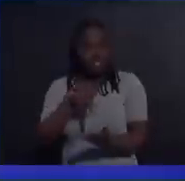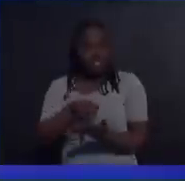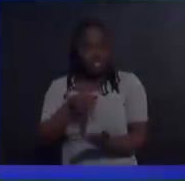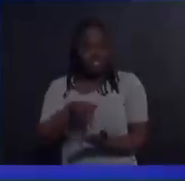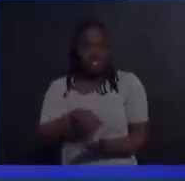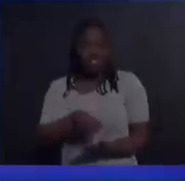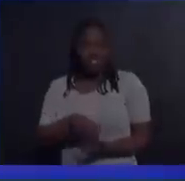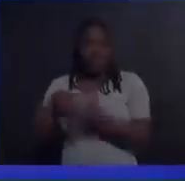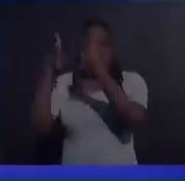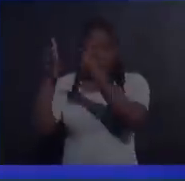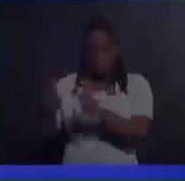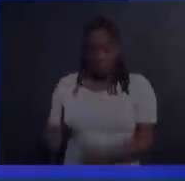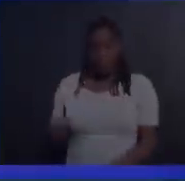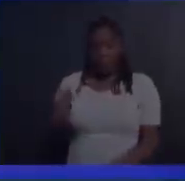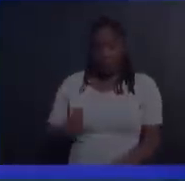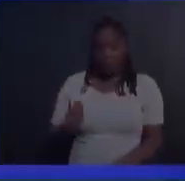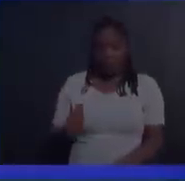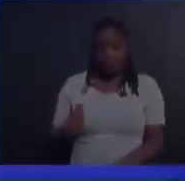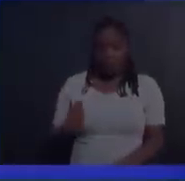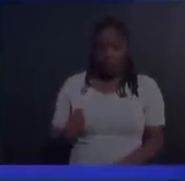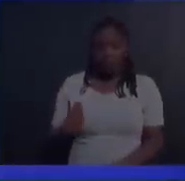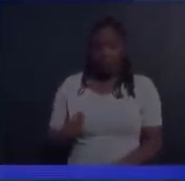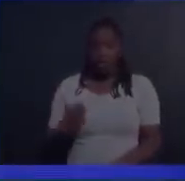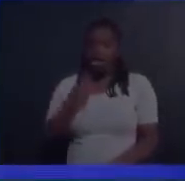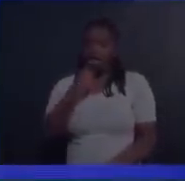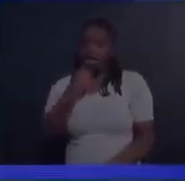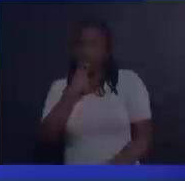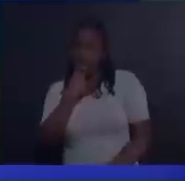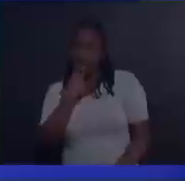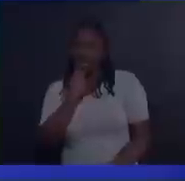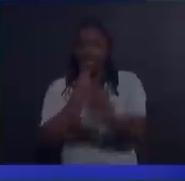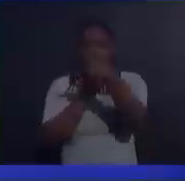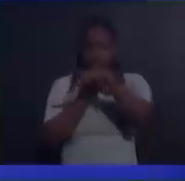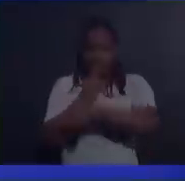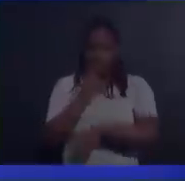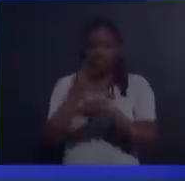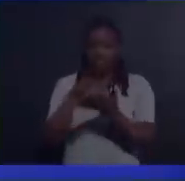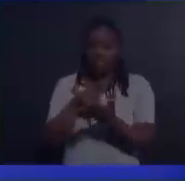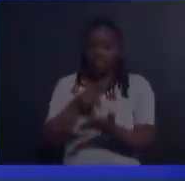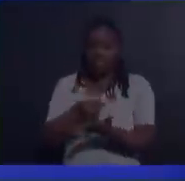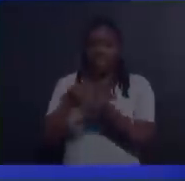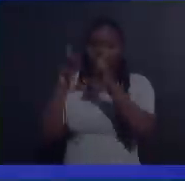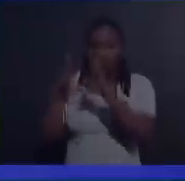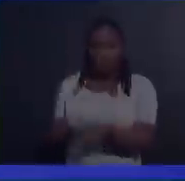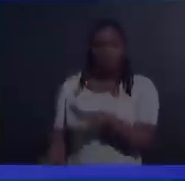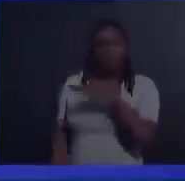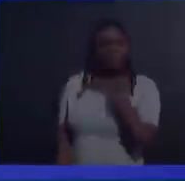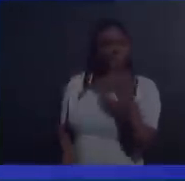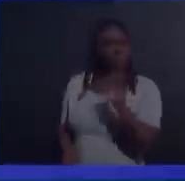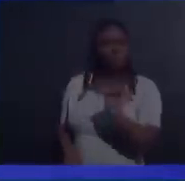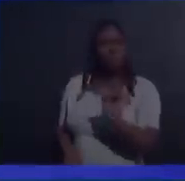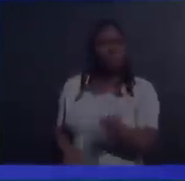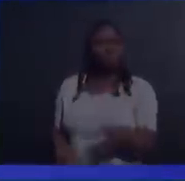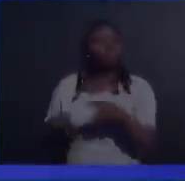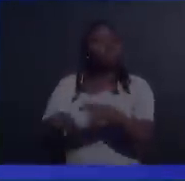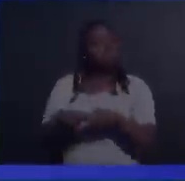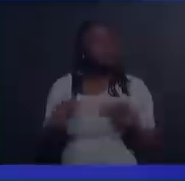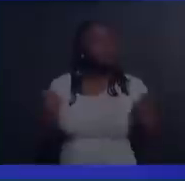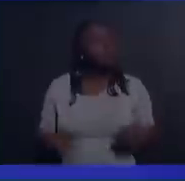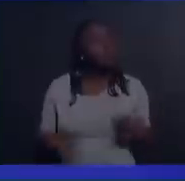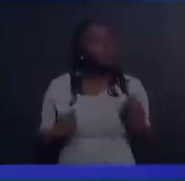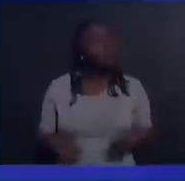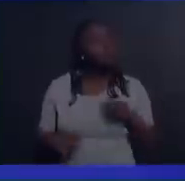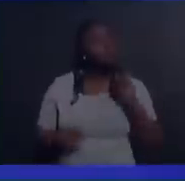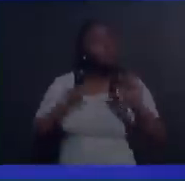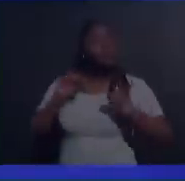É gente viva que tem inveja umas das outras, não é gente que se foi. Então nós precisamos